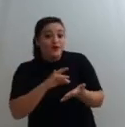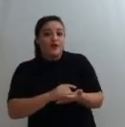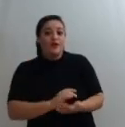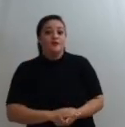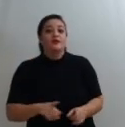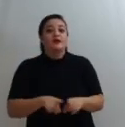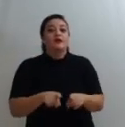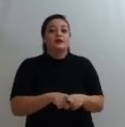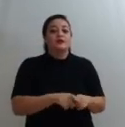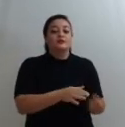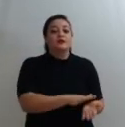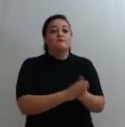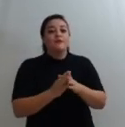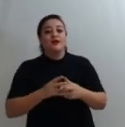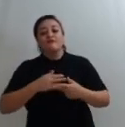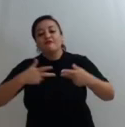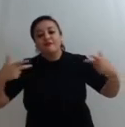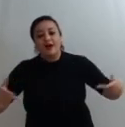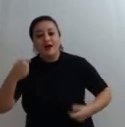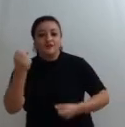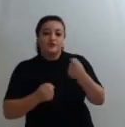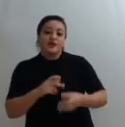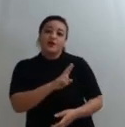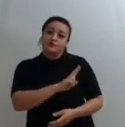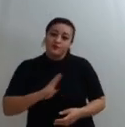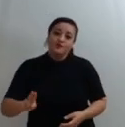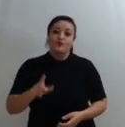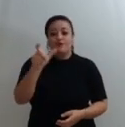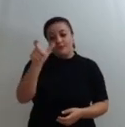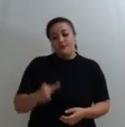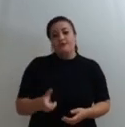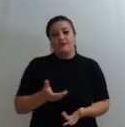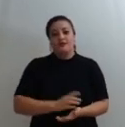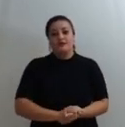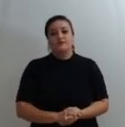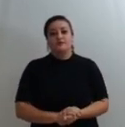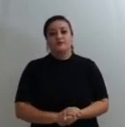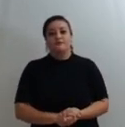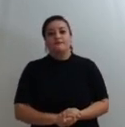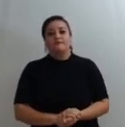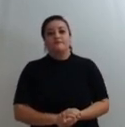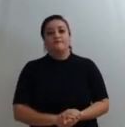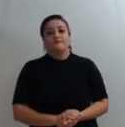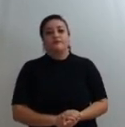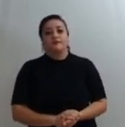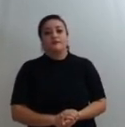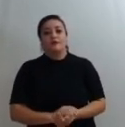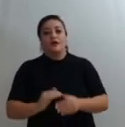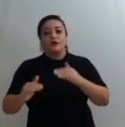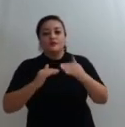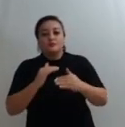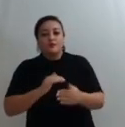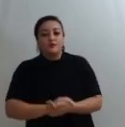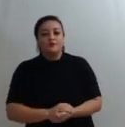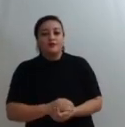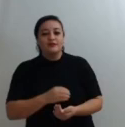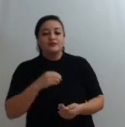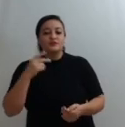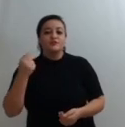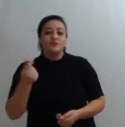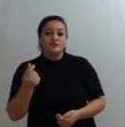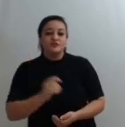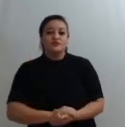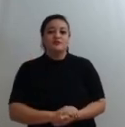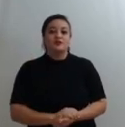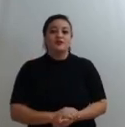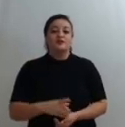veículos financiados em seu nome. Prossegue a relatora, afirmando que ocorre que as movimentações financeiras de Fabrício, ao que parece, possuem relação